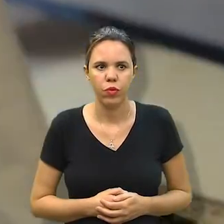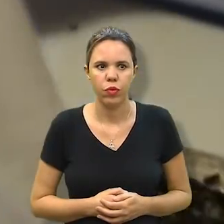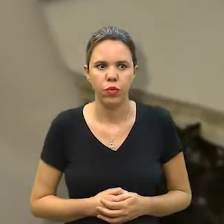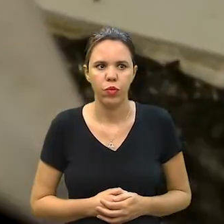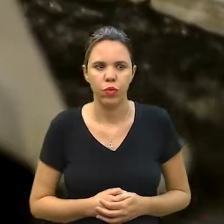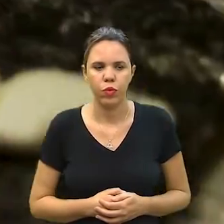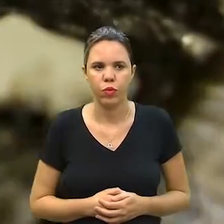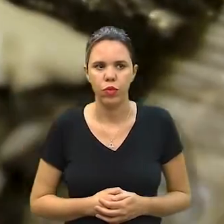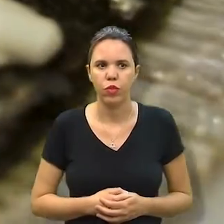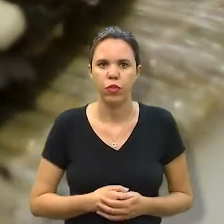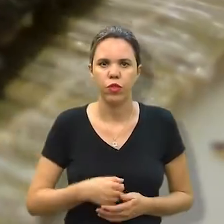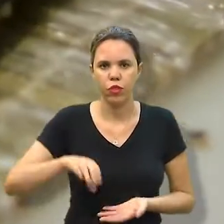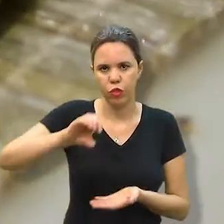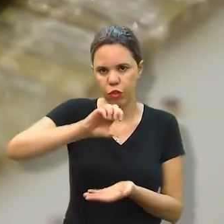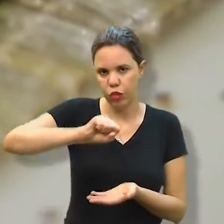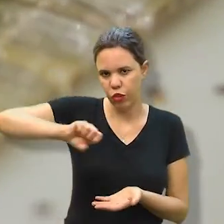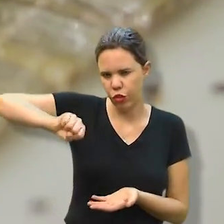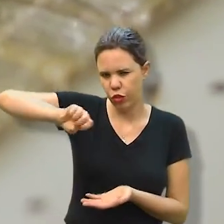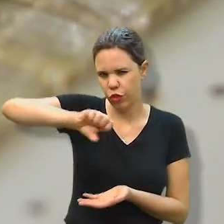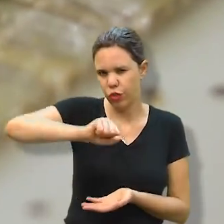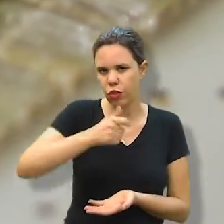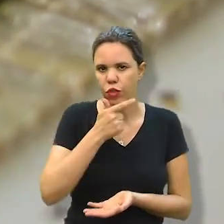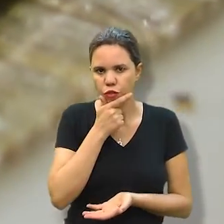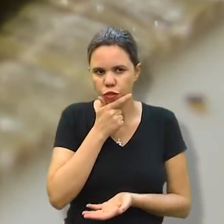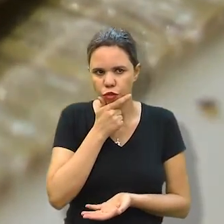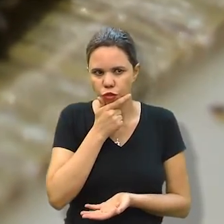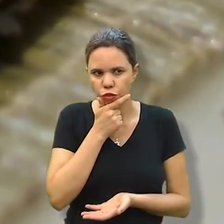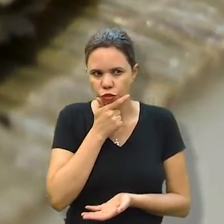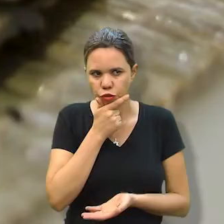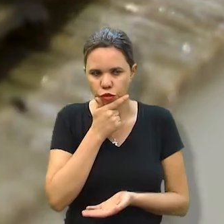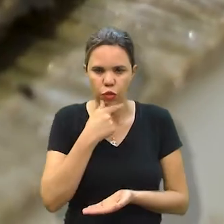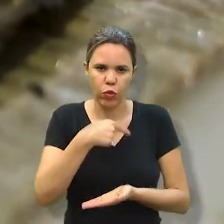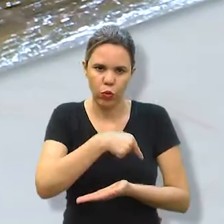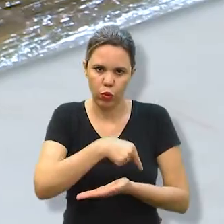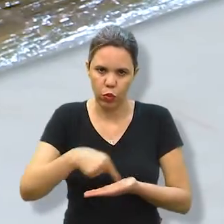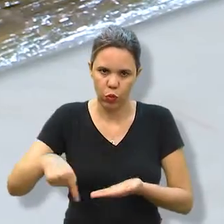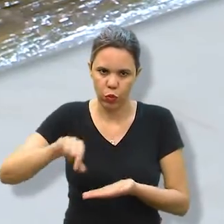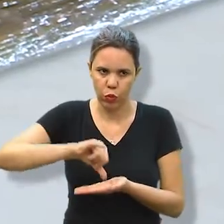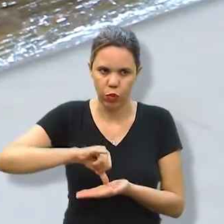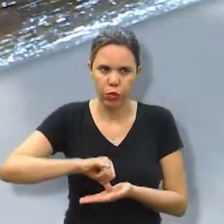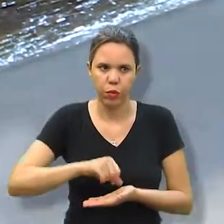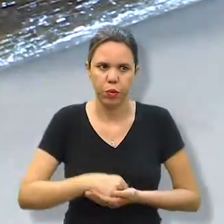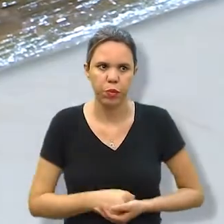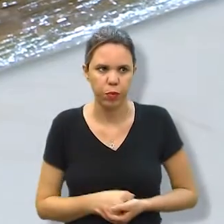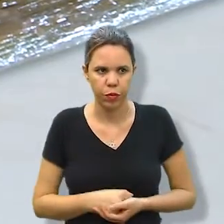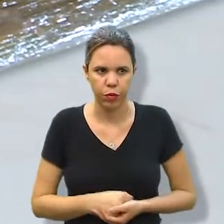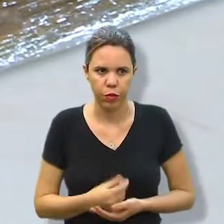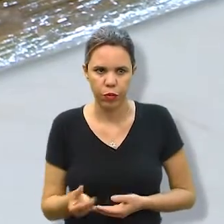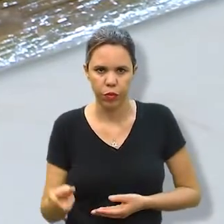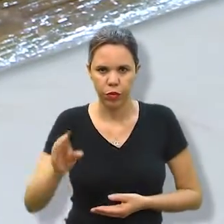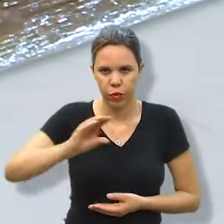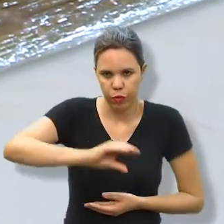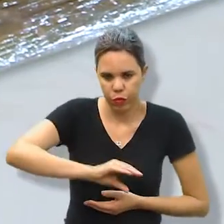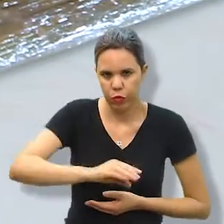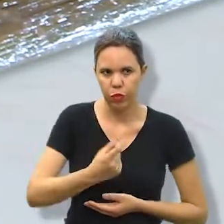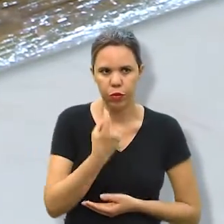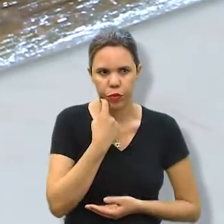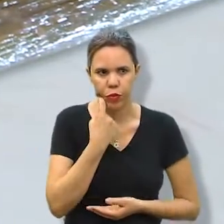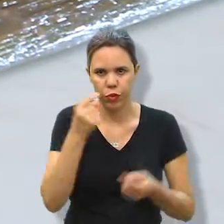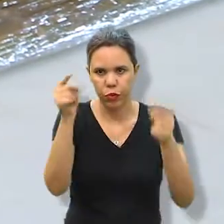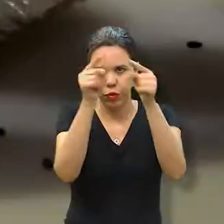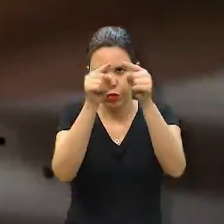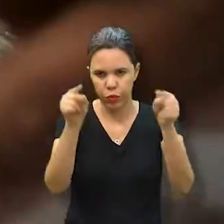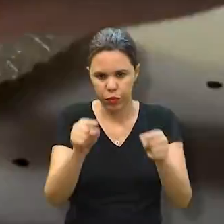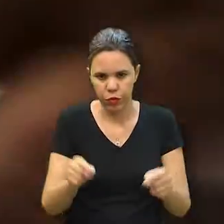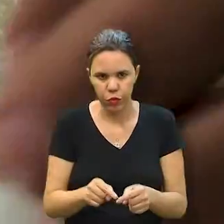bisnaga faça um filete de cream cheese em toda a extensão bem ao centro E aí coloque